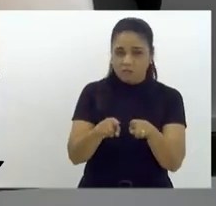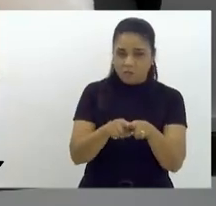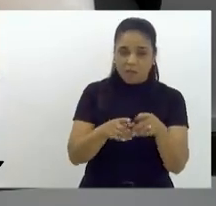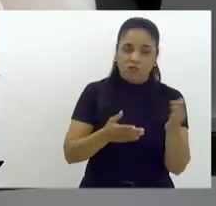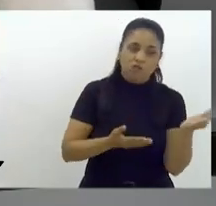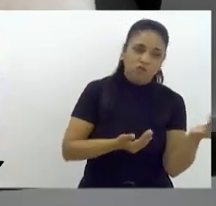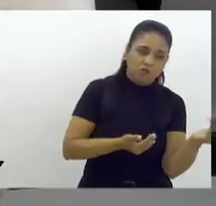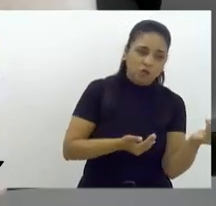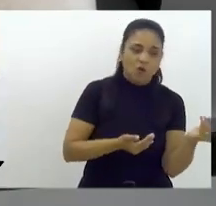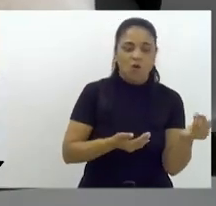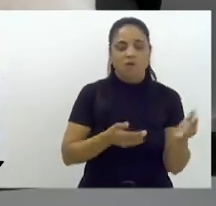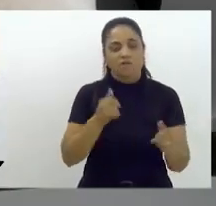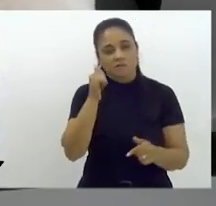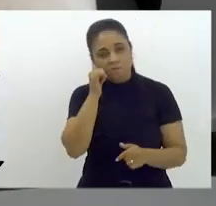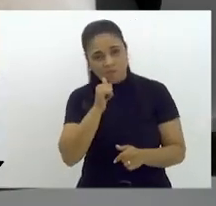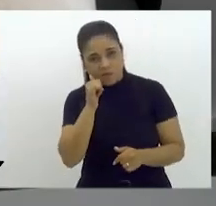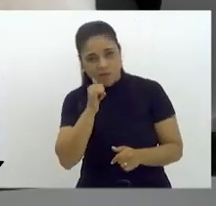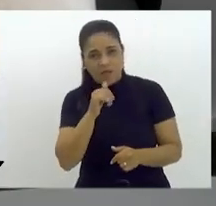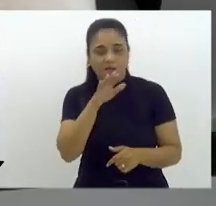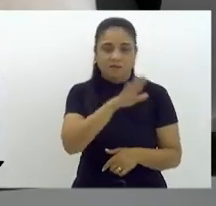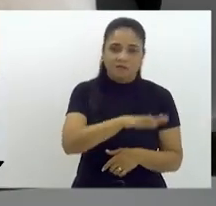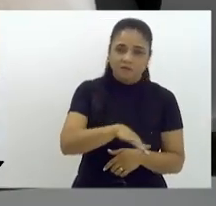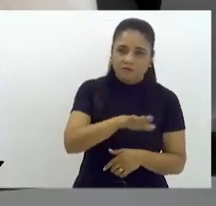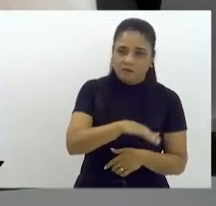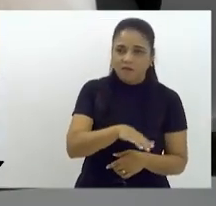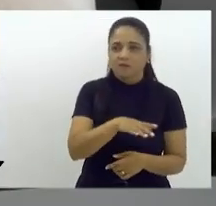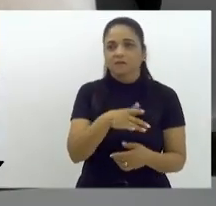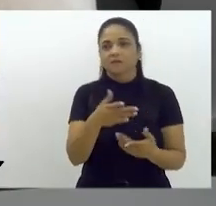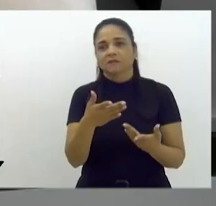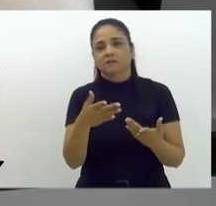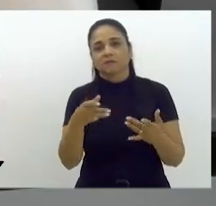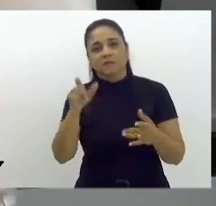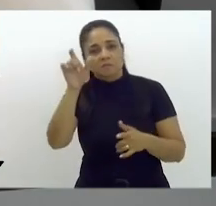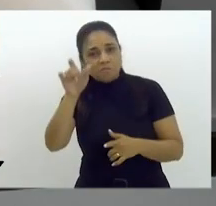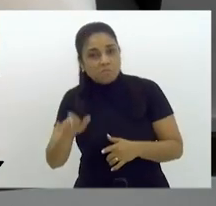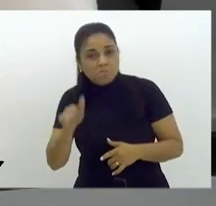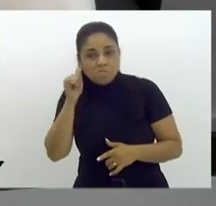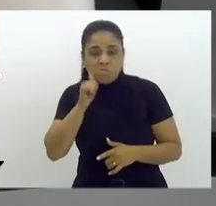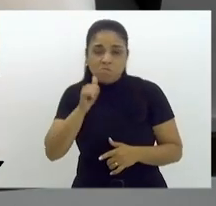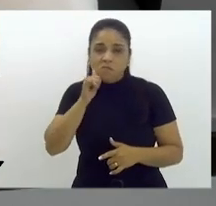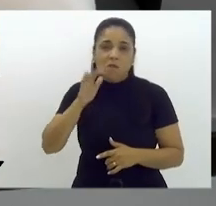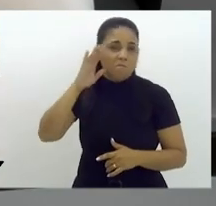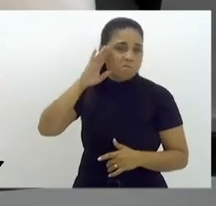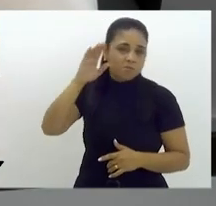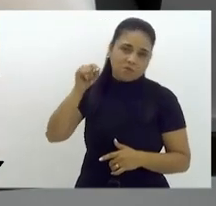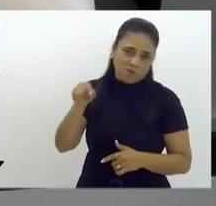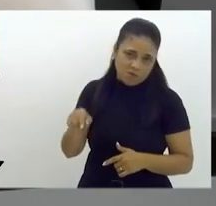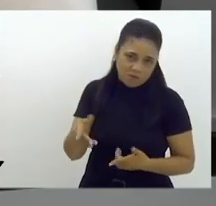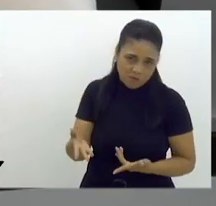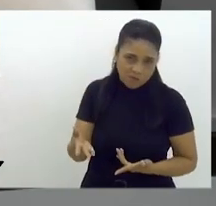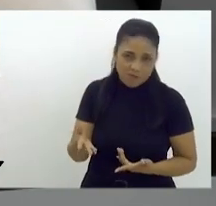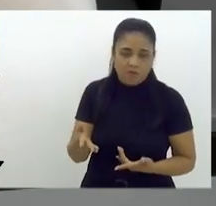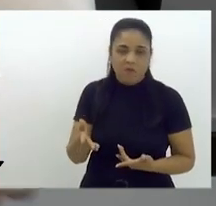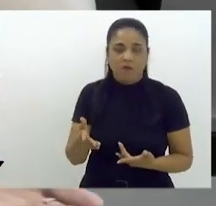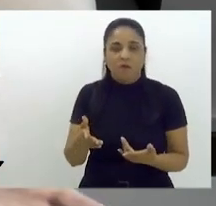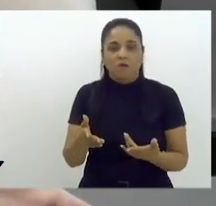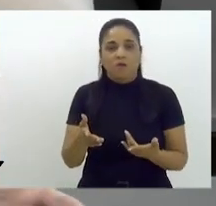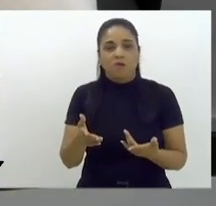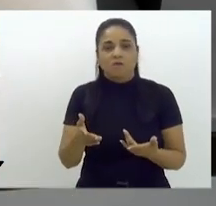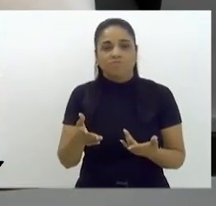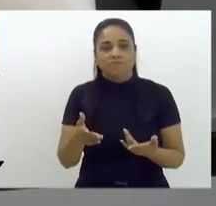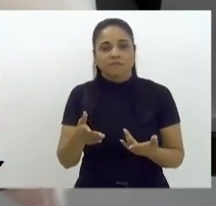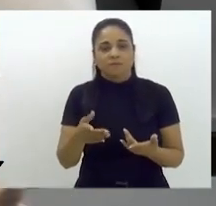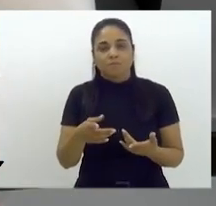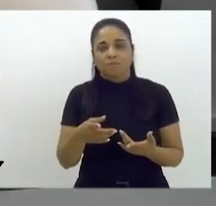mulheres podem sofrer de uma forma mais efetiva e mais que fique de forma